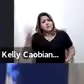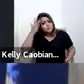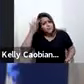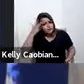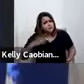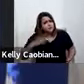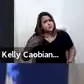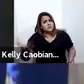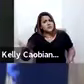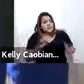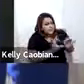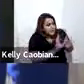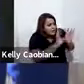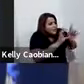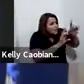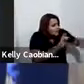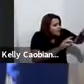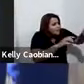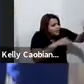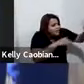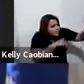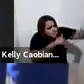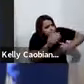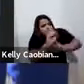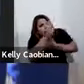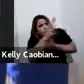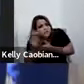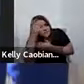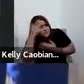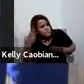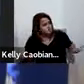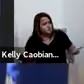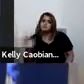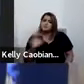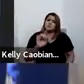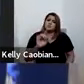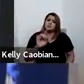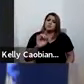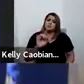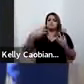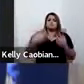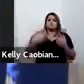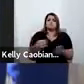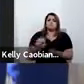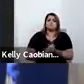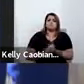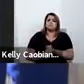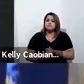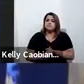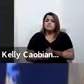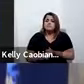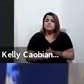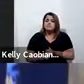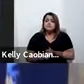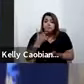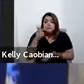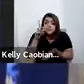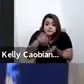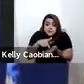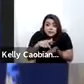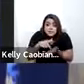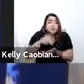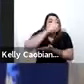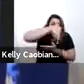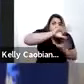a demitir 800 companheiros. E, na verdade, toda essa conjunção levou